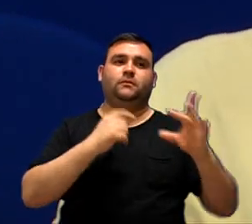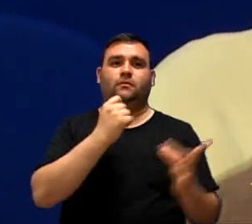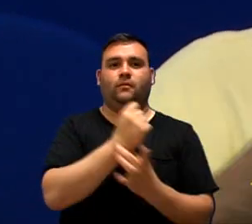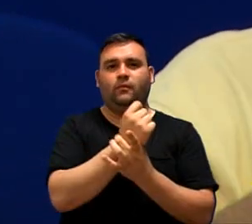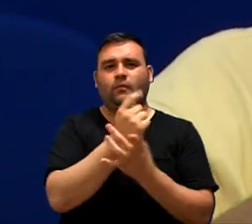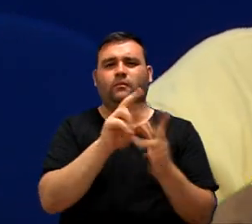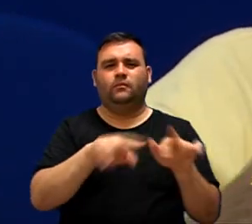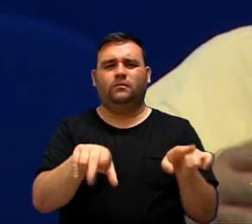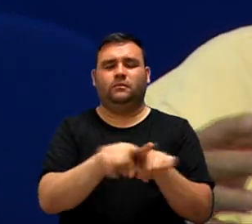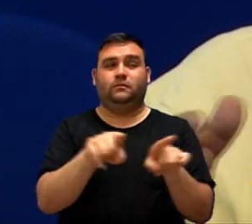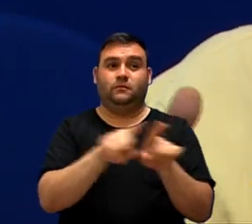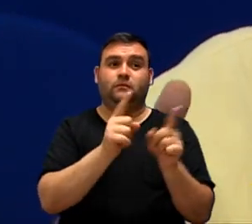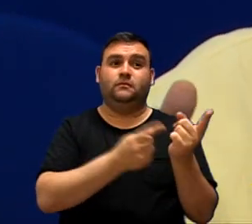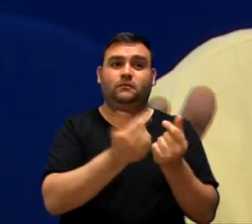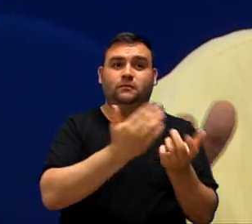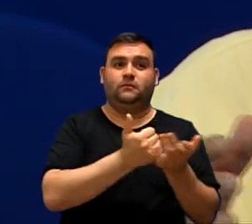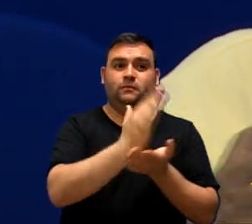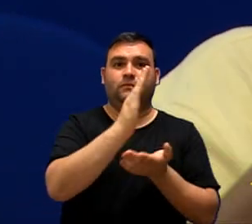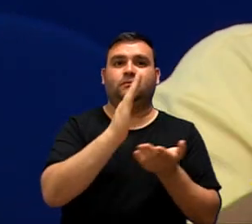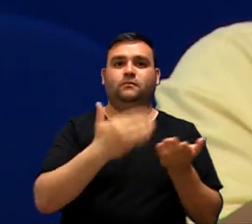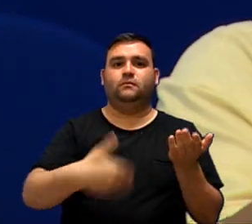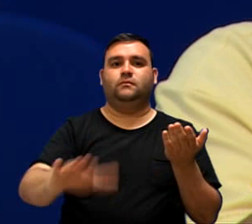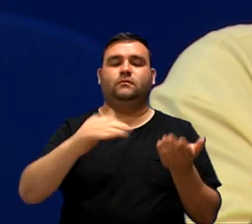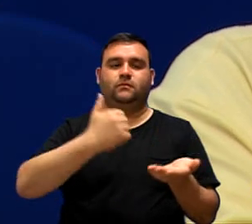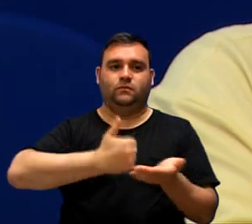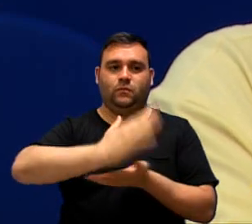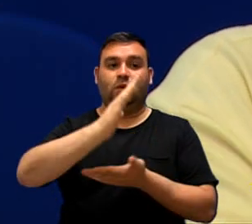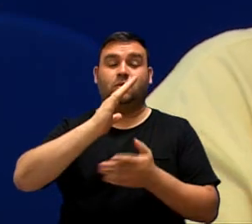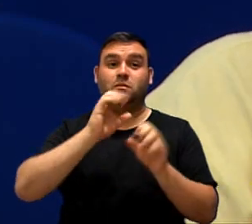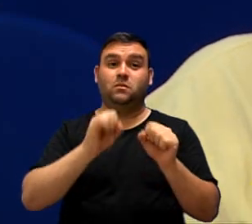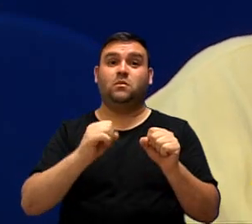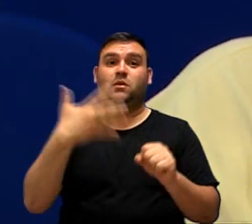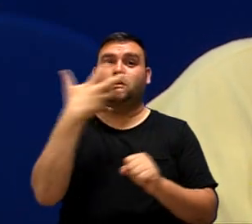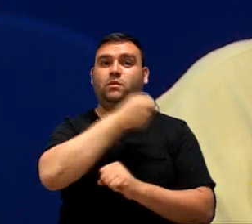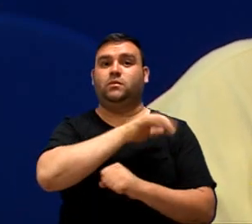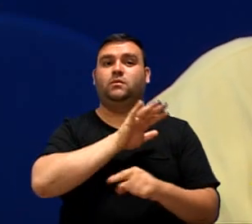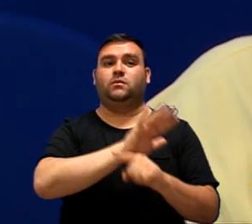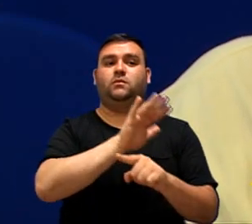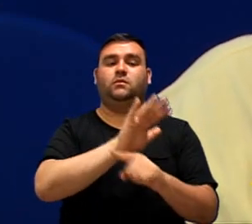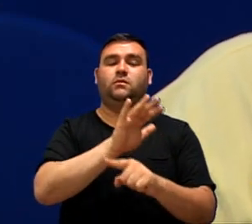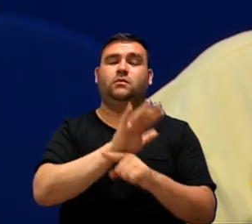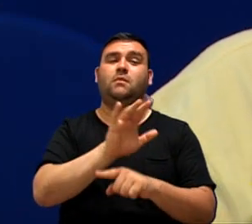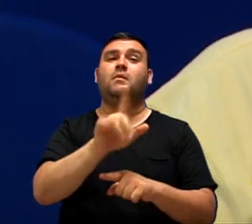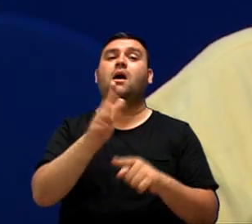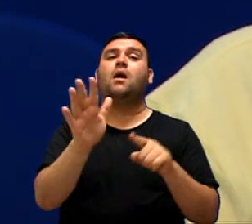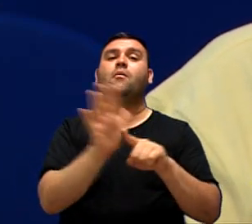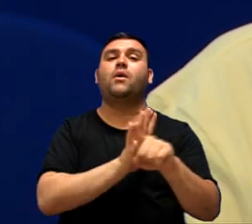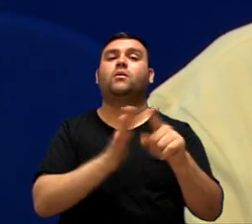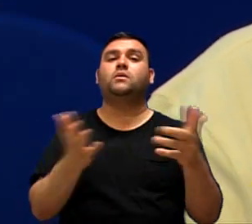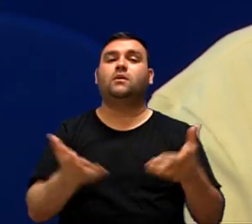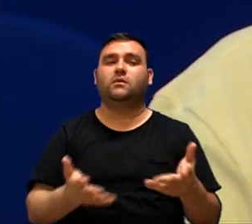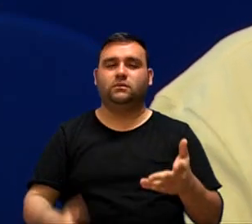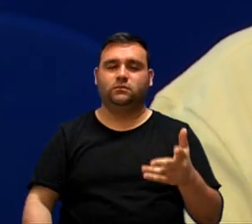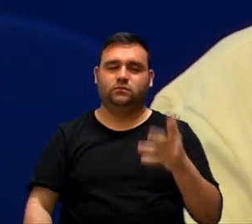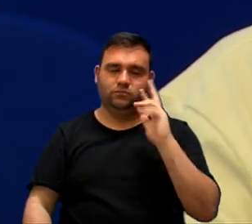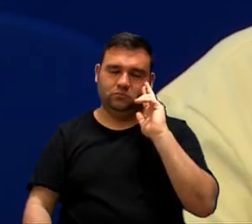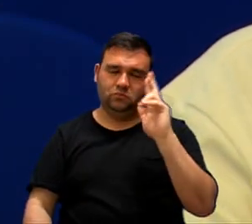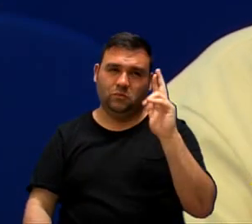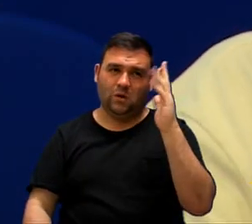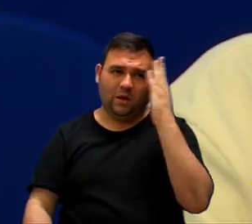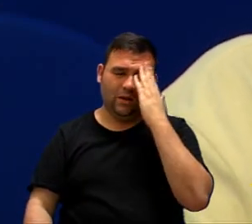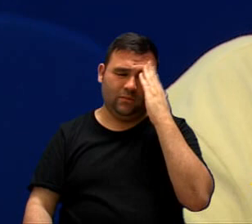Previdência, vai sobrar dinheiro, felizmente, o que poderá ser nossa salvação. A pergunta é, o senhor